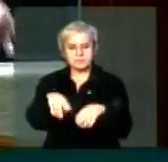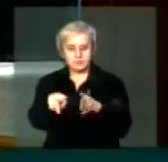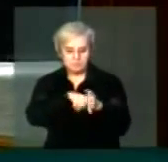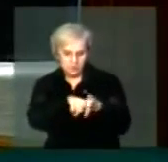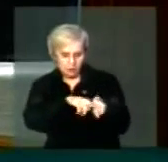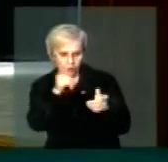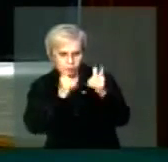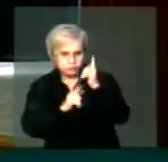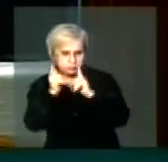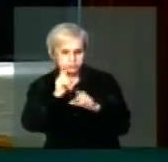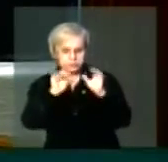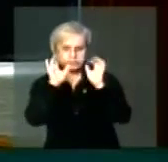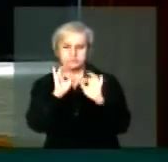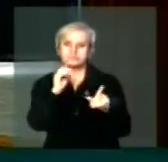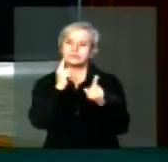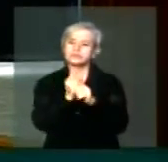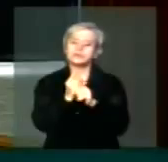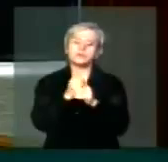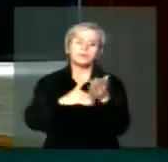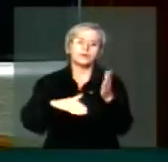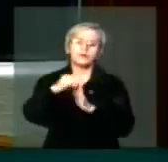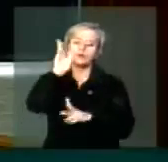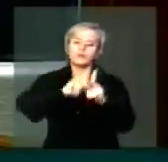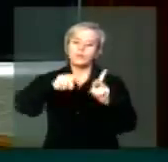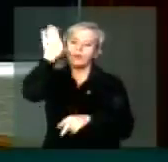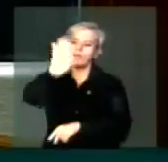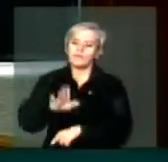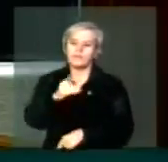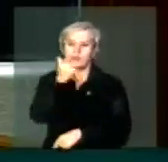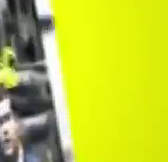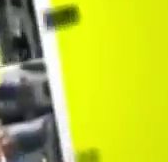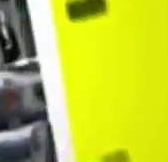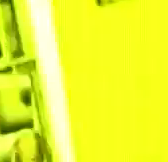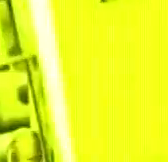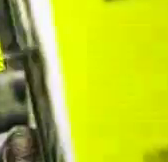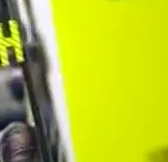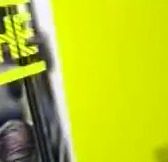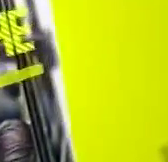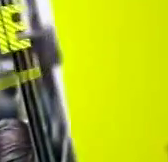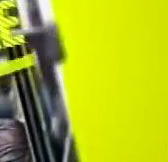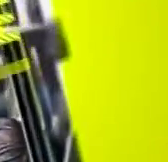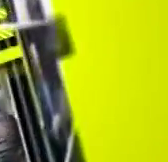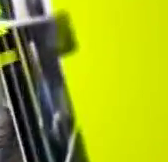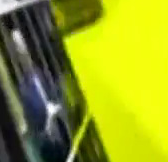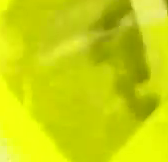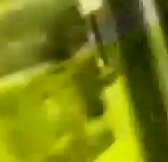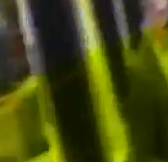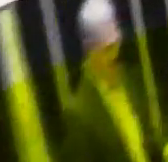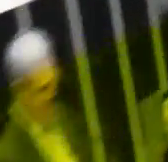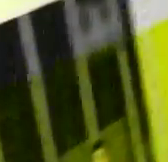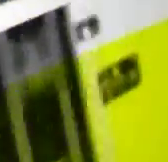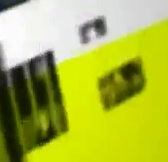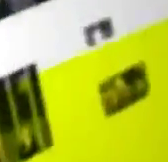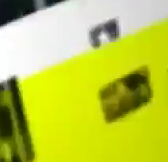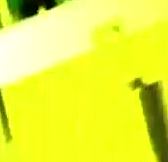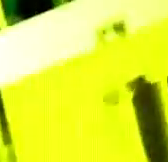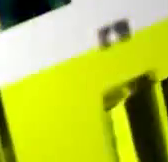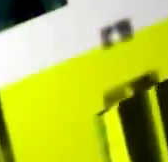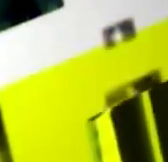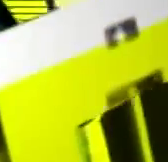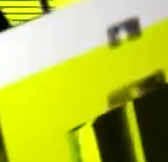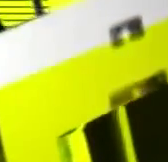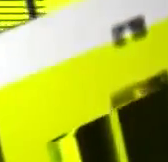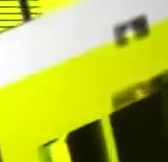investigação chegue de maneira plena a todo o povo brasileiro. Muito obrigado. Que não que sejam menos importantes.